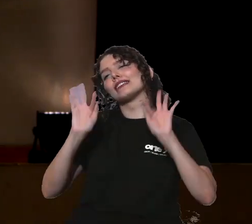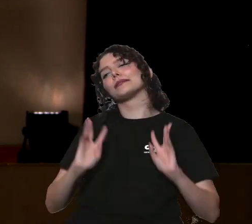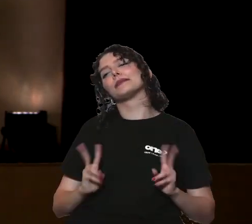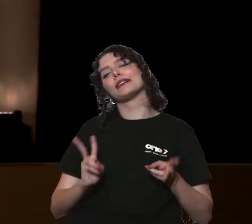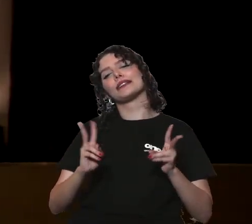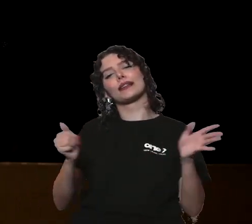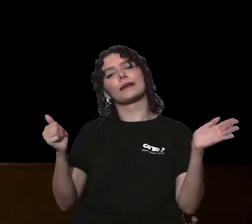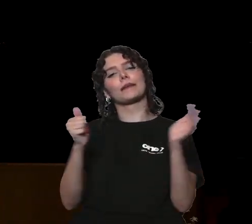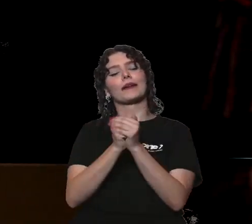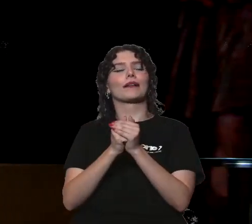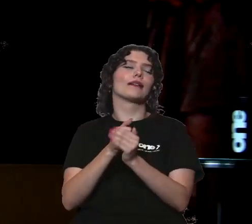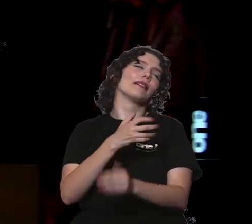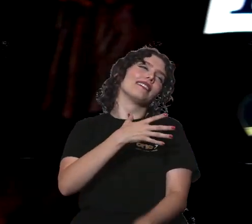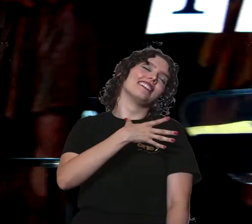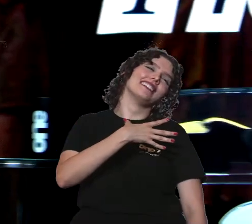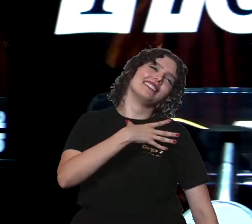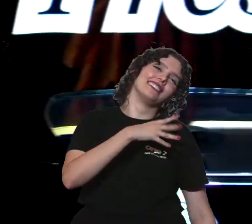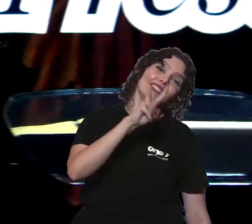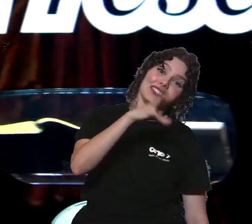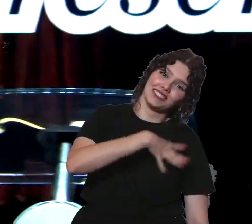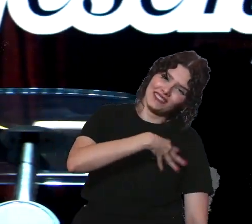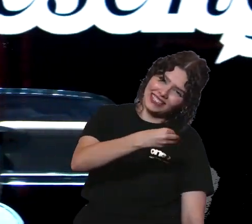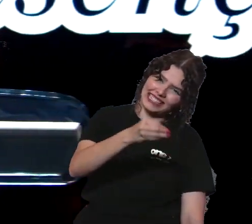ele, 2 filhos e um cachorro.